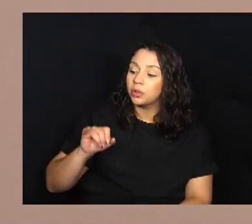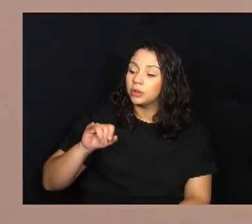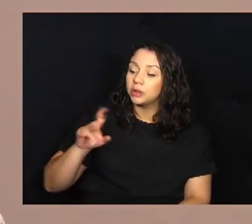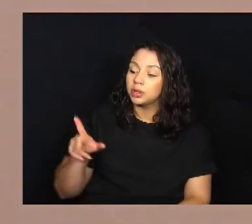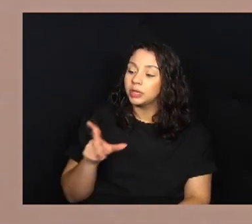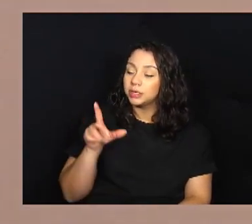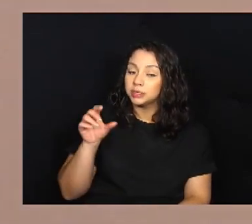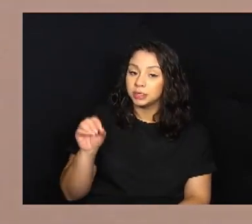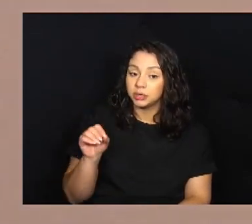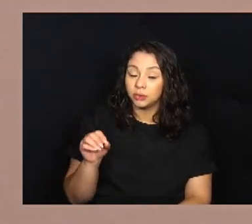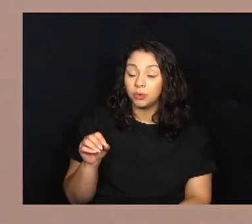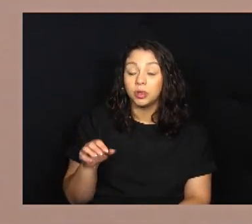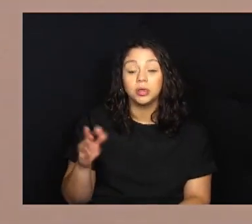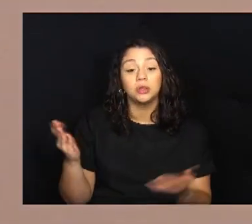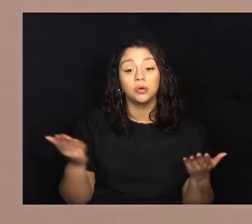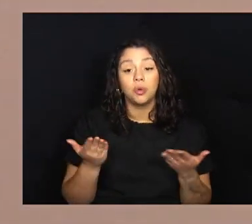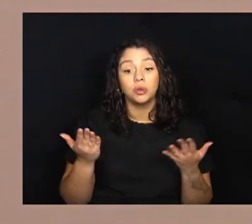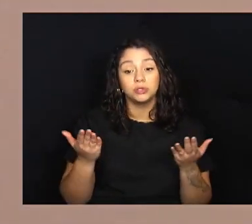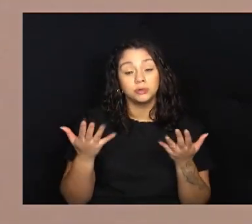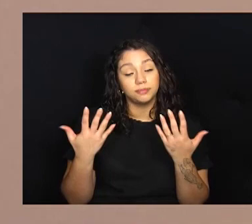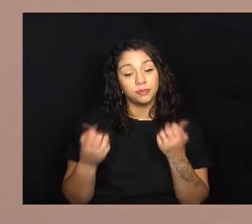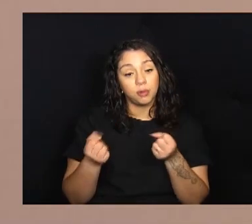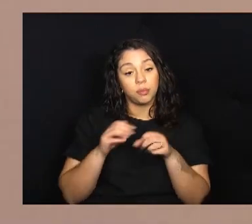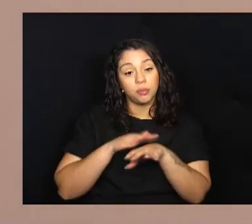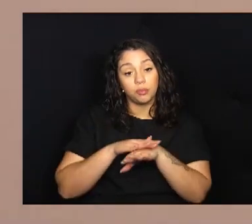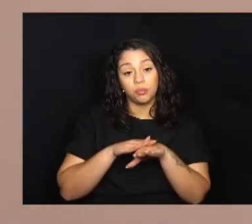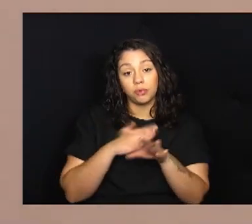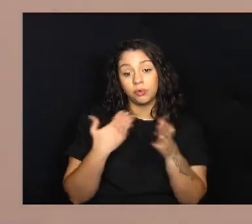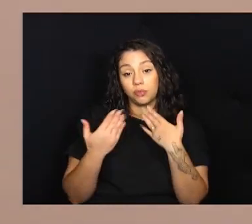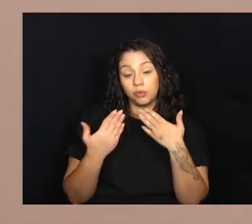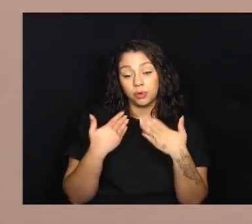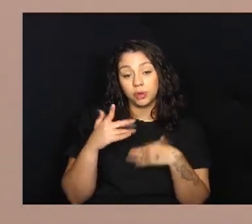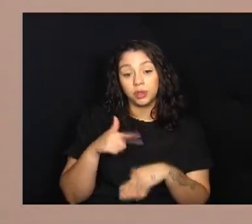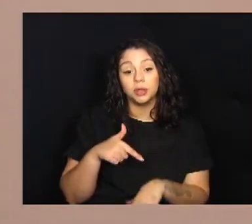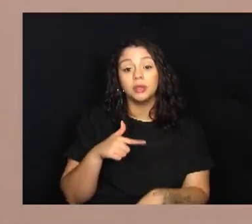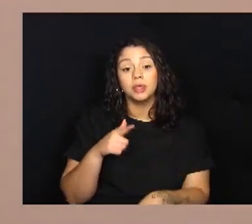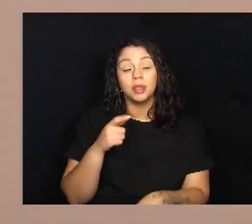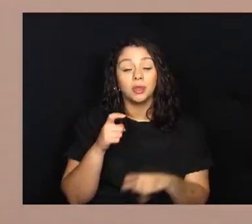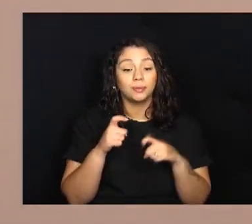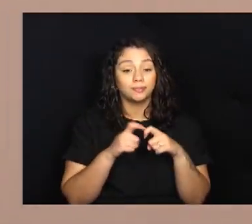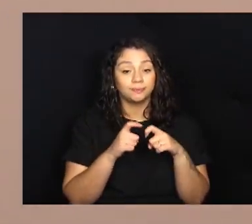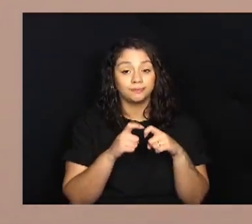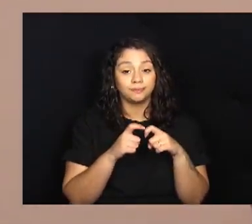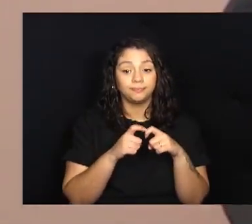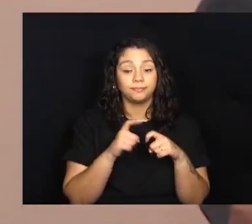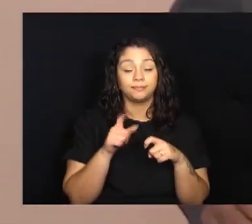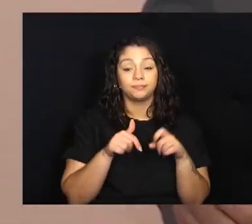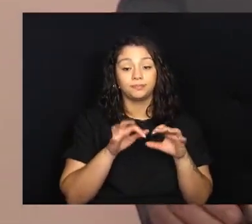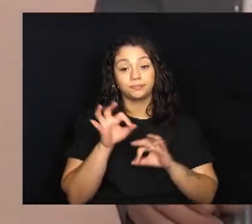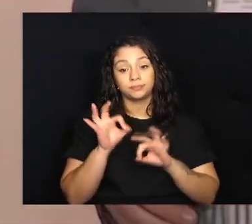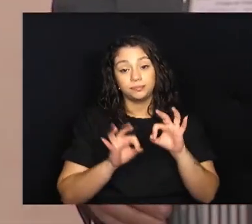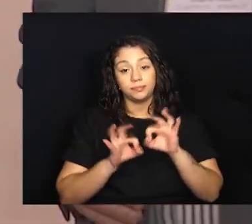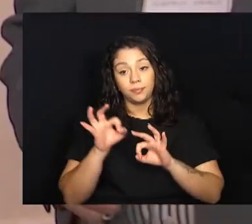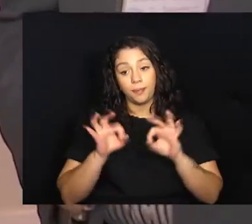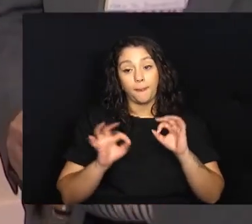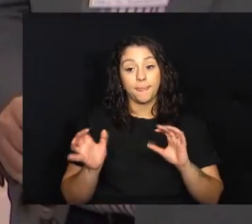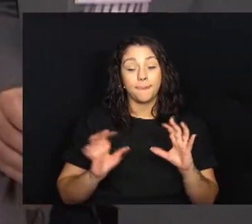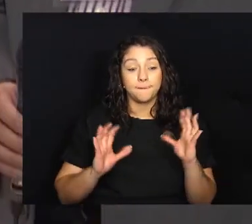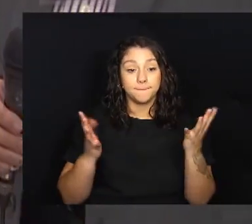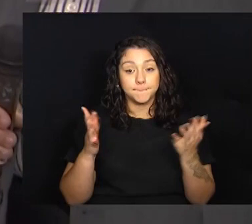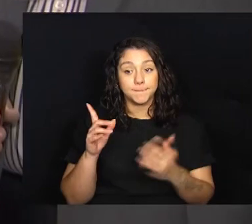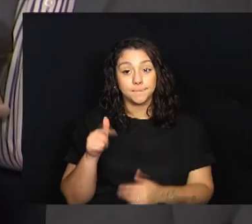E para isso a gente veio aqui conversar com o Dr. Gustavo Fraga, que está sendo organizador de um evento